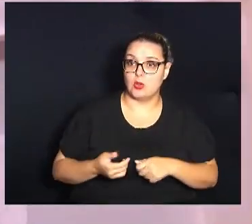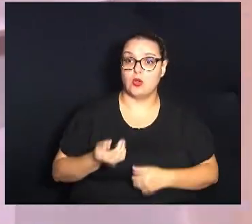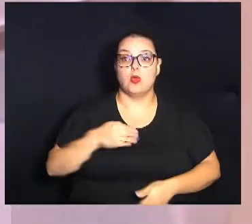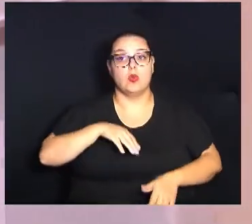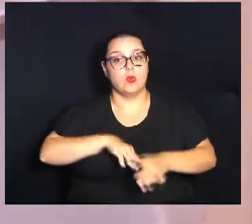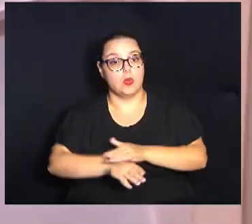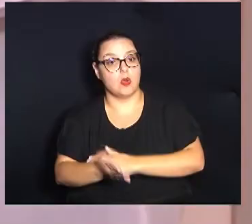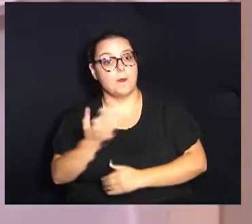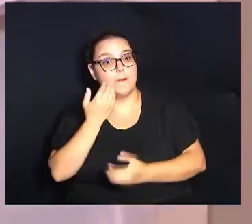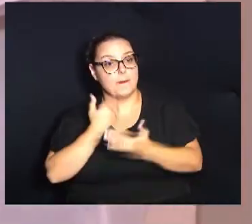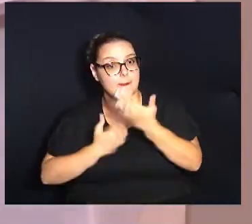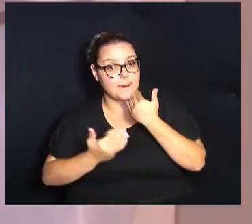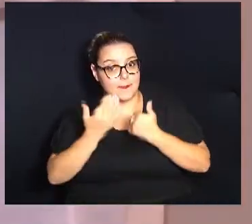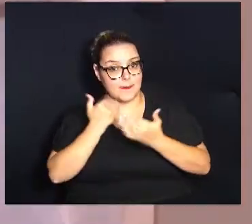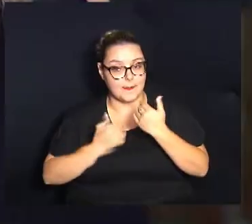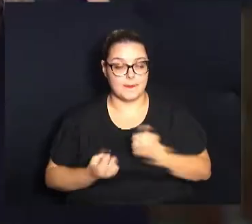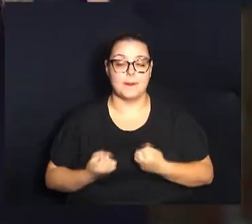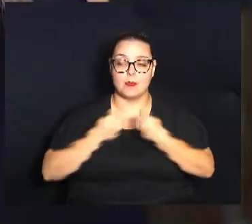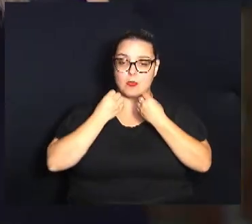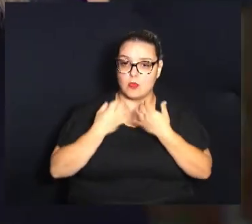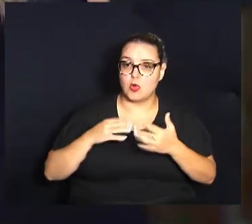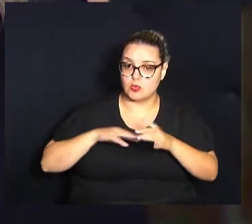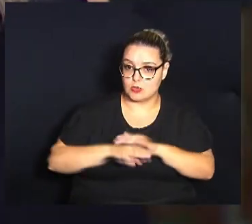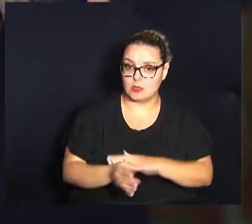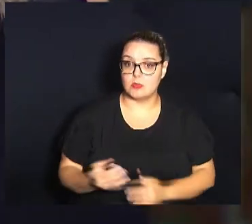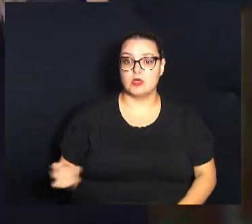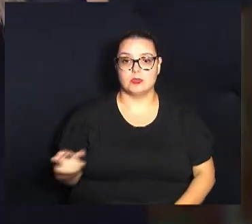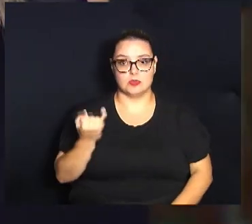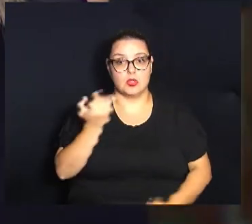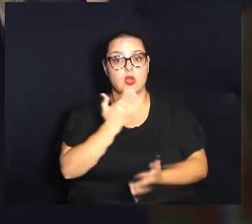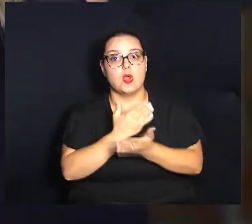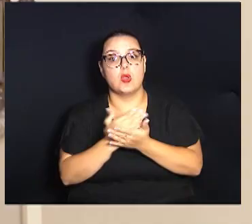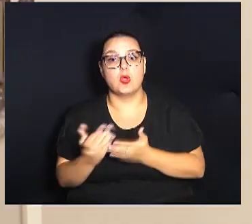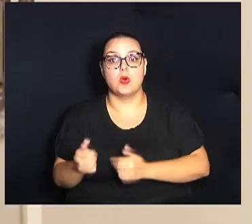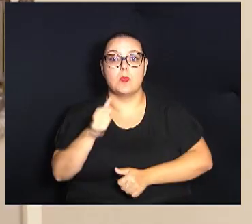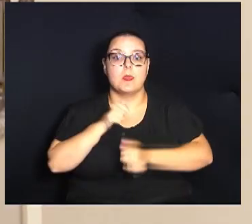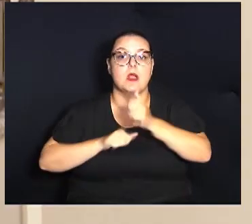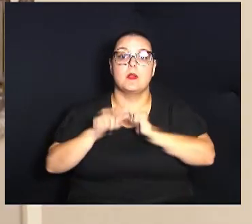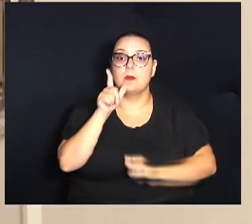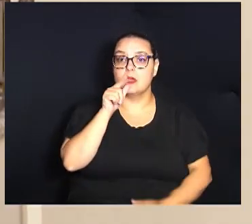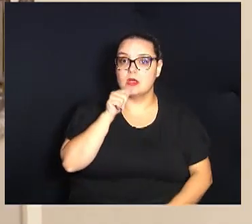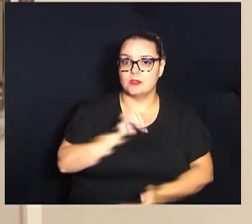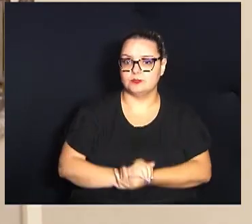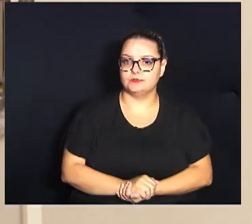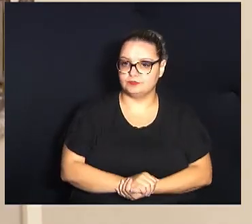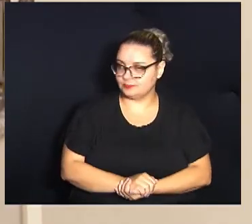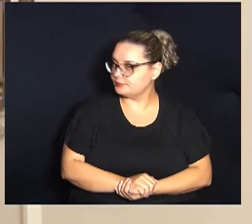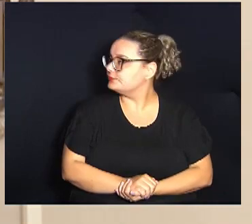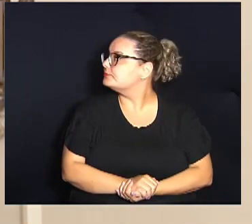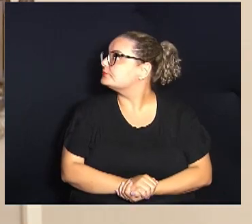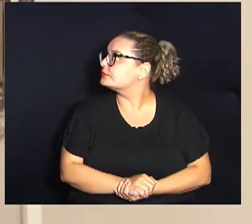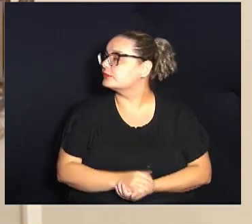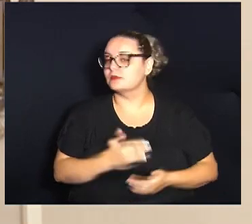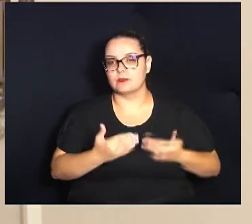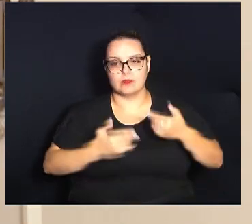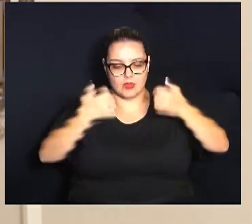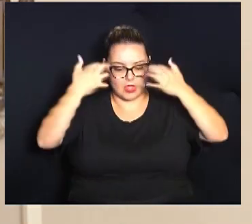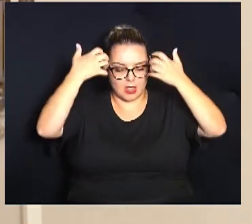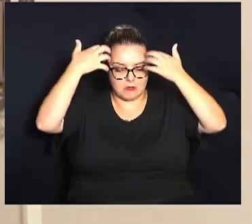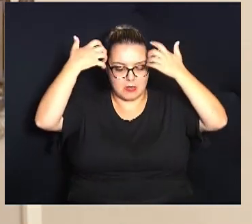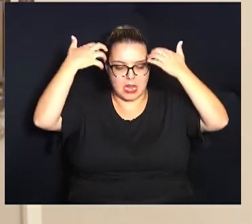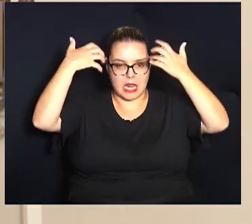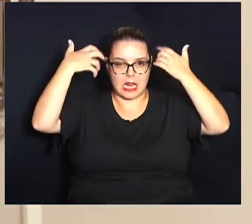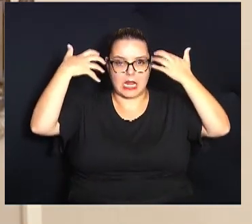hábitos alimentares é essencial. E tudo começa pela hidratação. No processo de transpiração, você